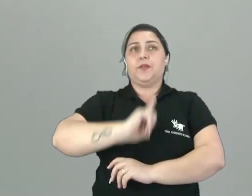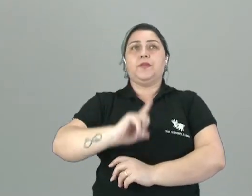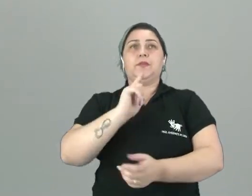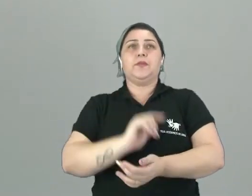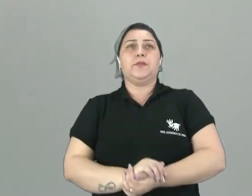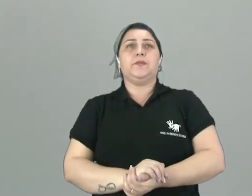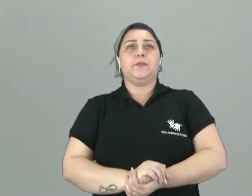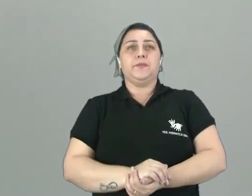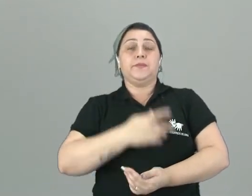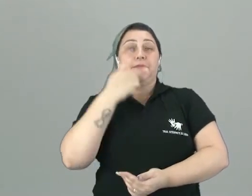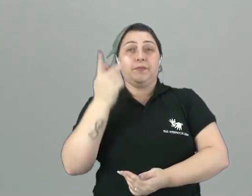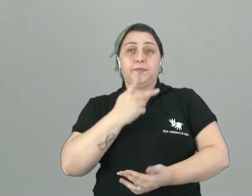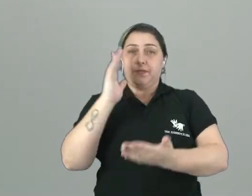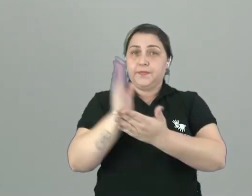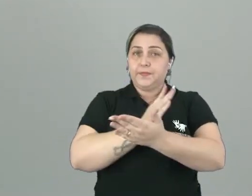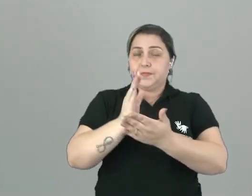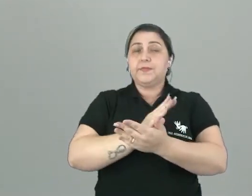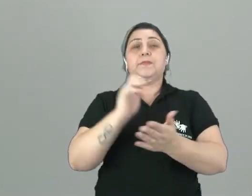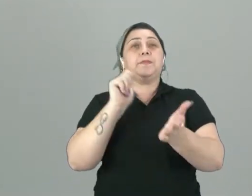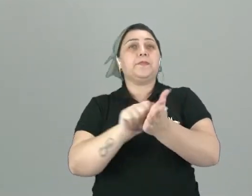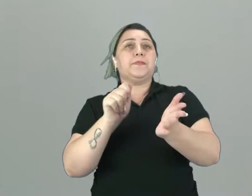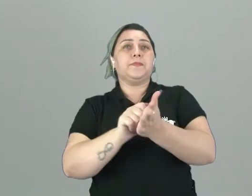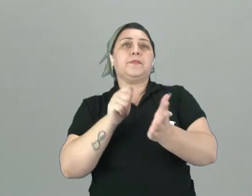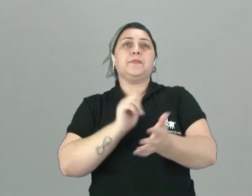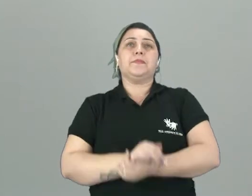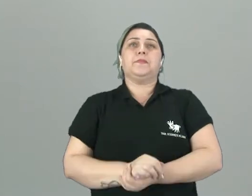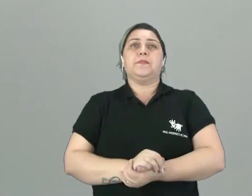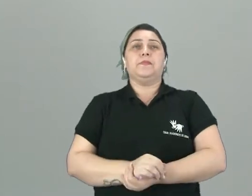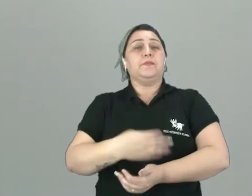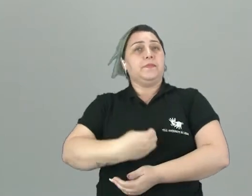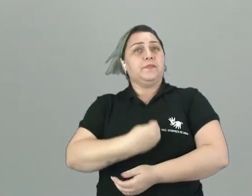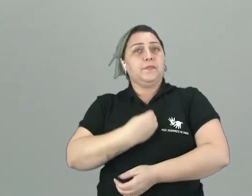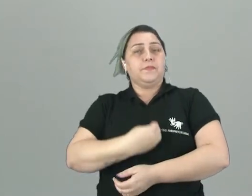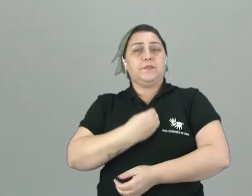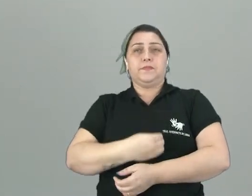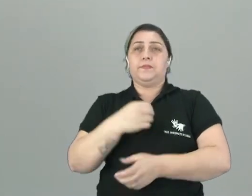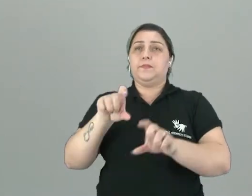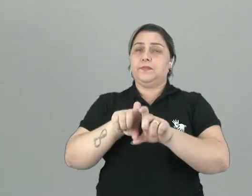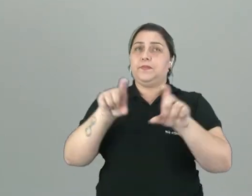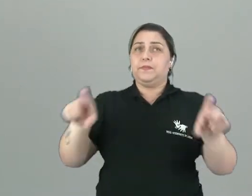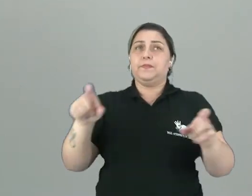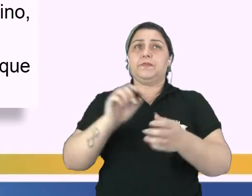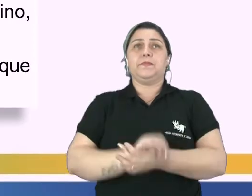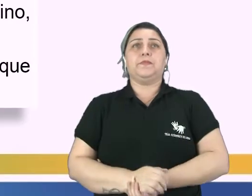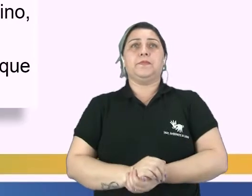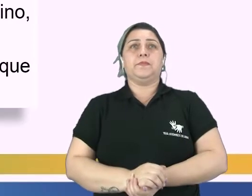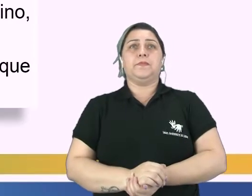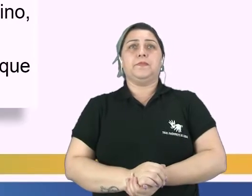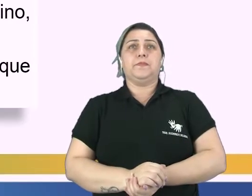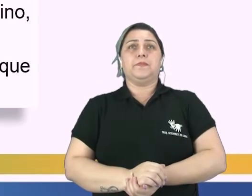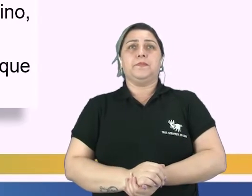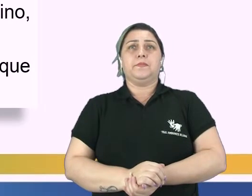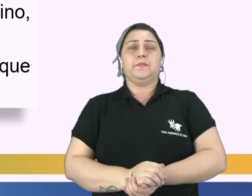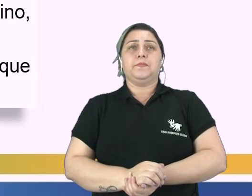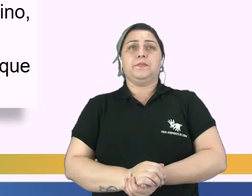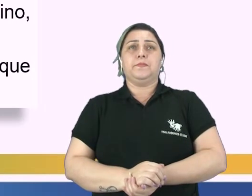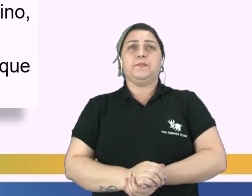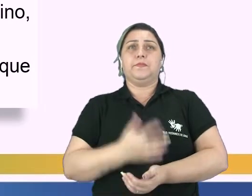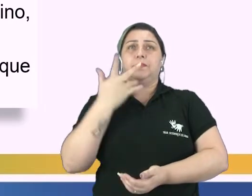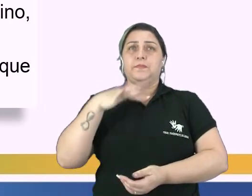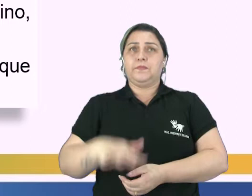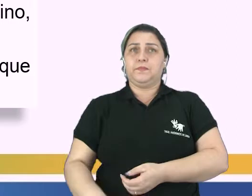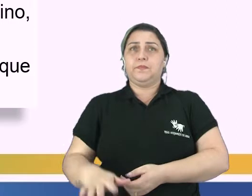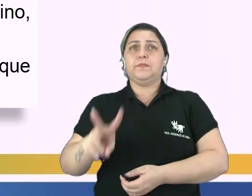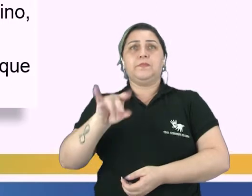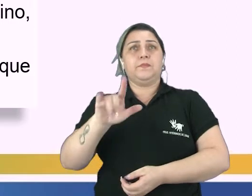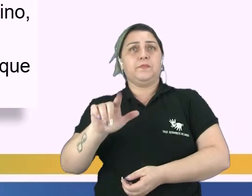falar sobre alguns casos de ortografia presentes nesse trecho. Vamos à leitura? Minha infância na vila